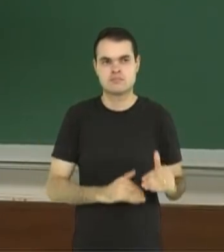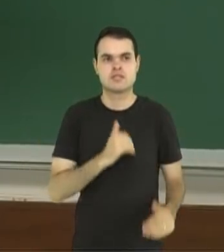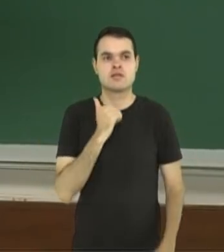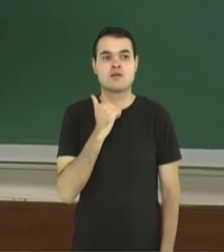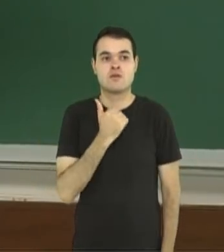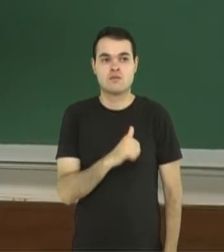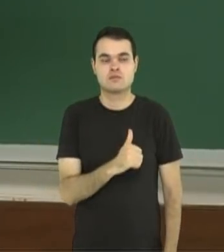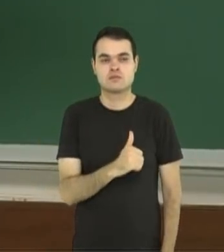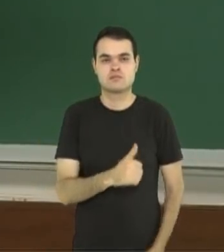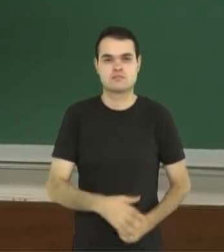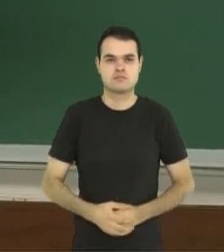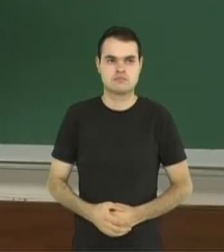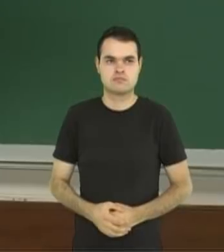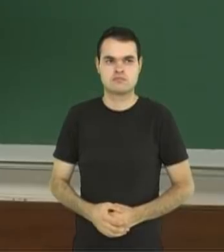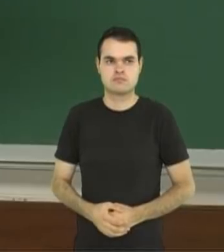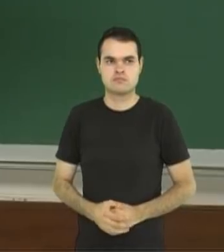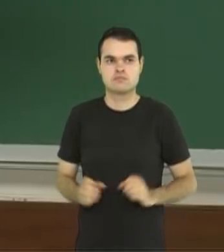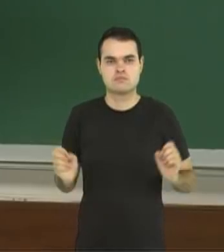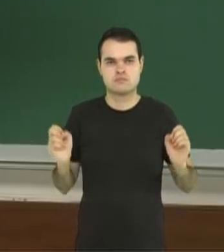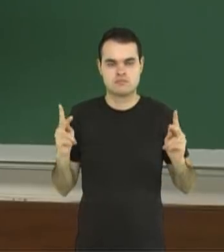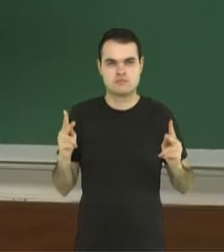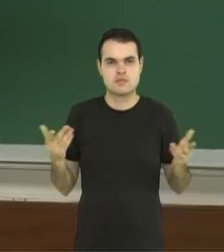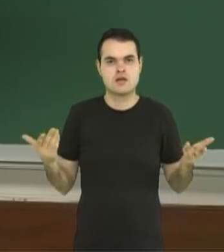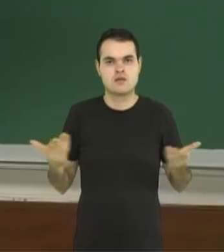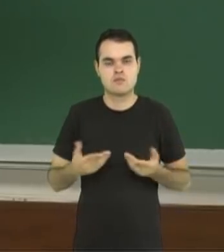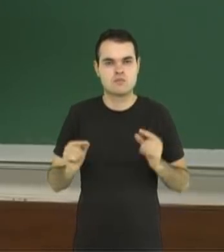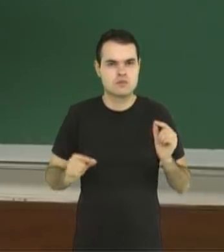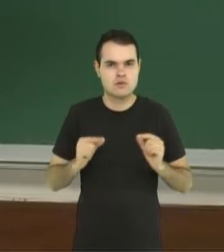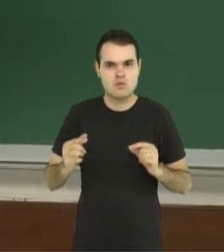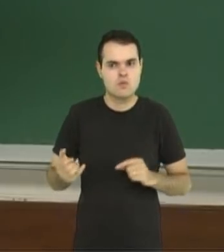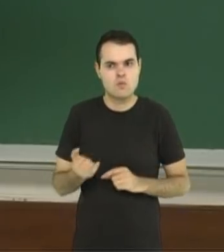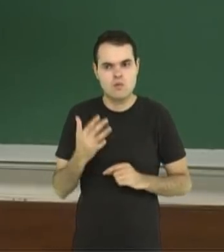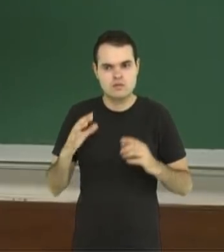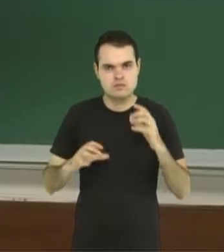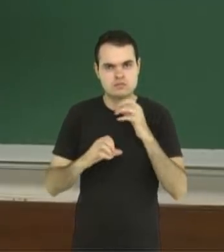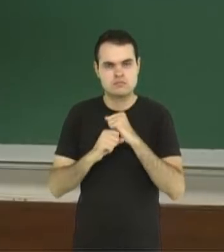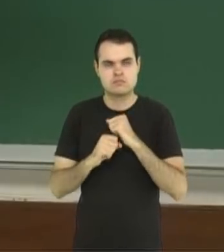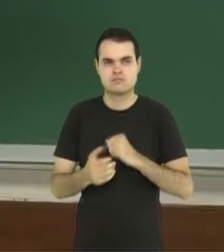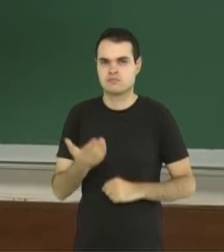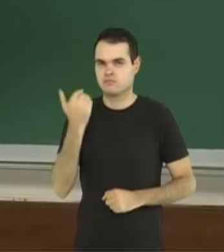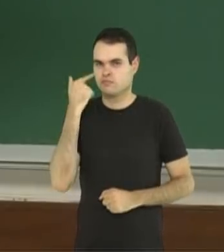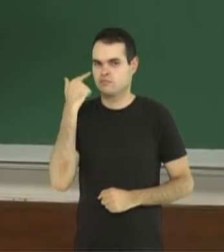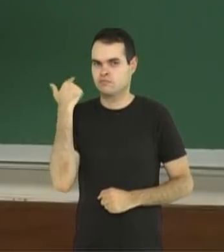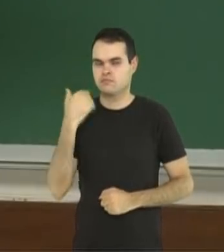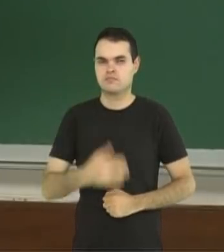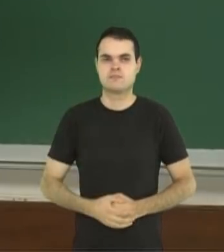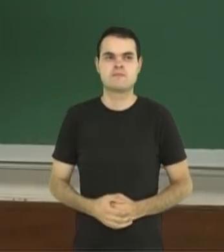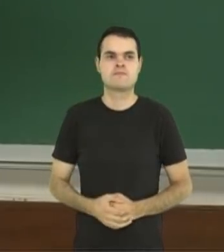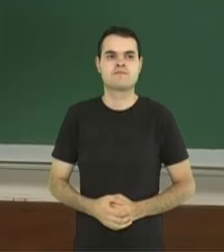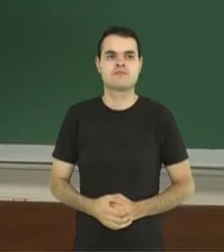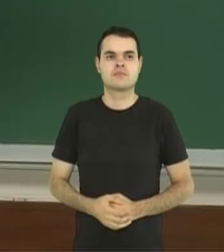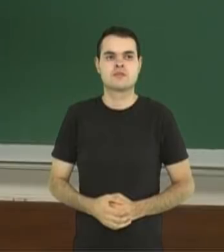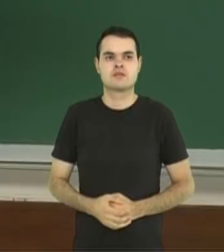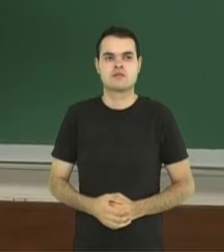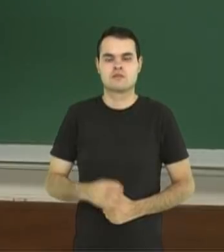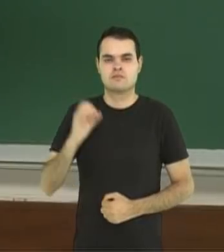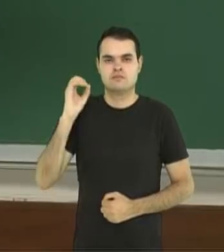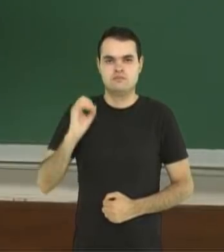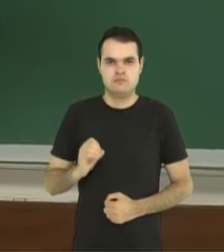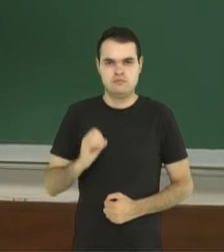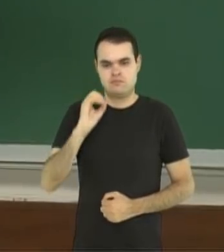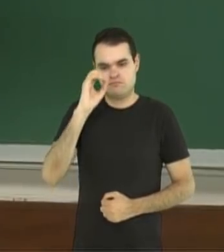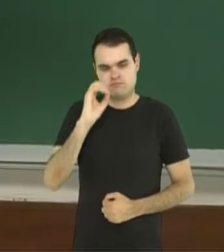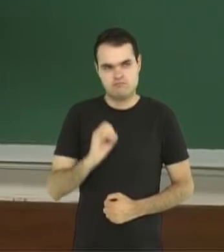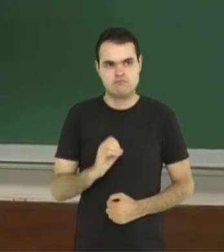ali, né? Que é 11, tá bom? Então, quanto que deu essa conta, será? Vamos somar agora, né? Então, 0, 0